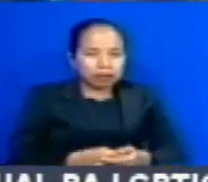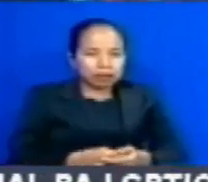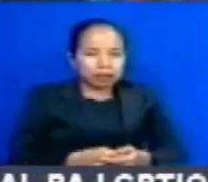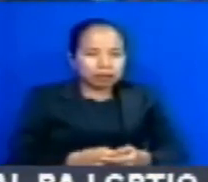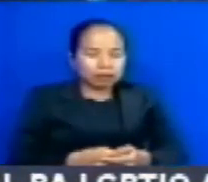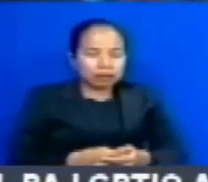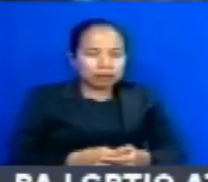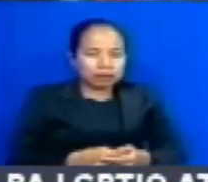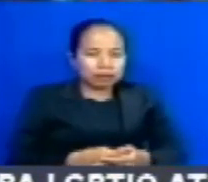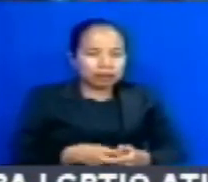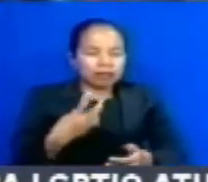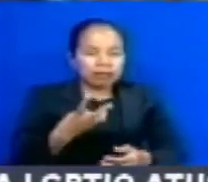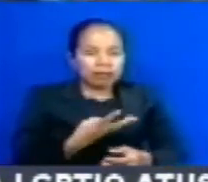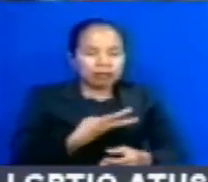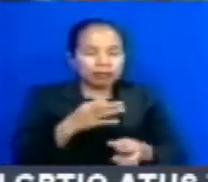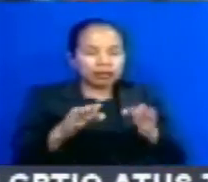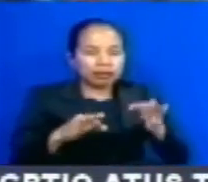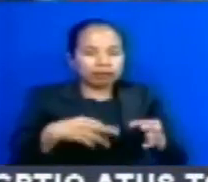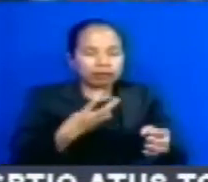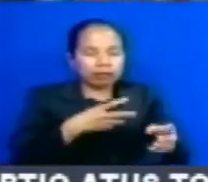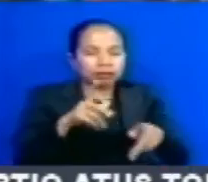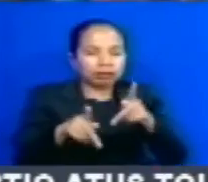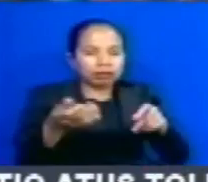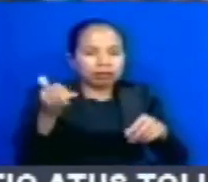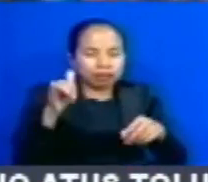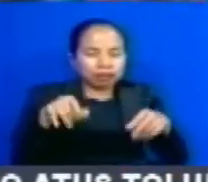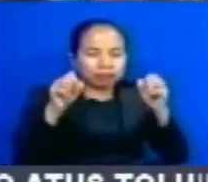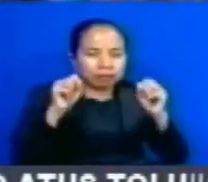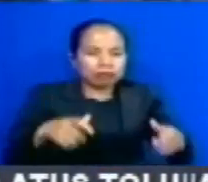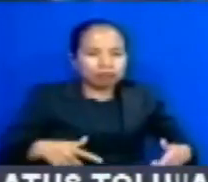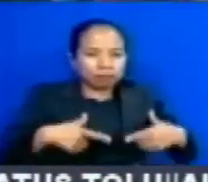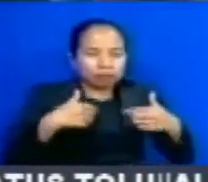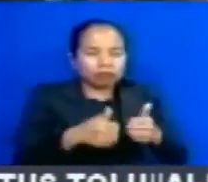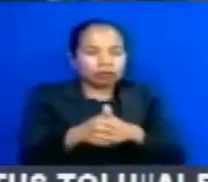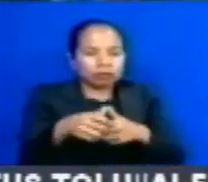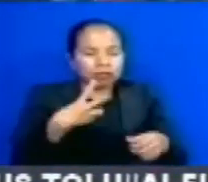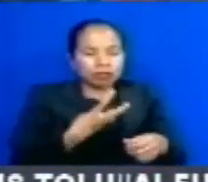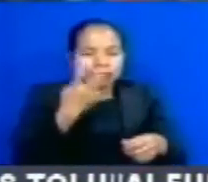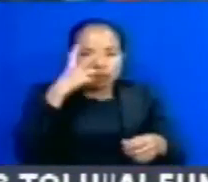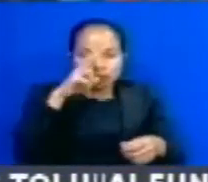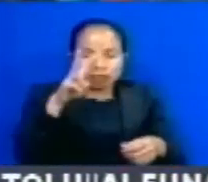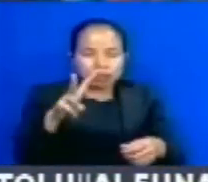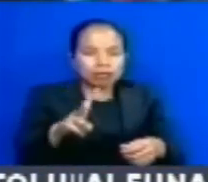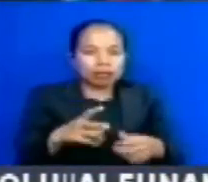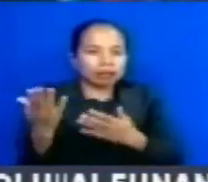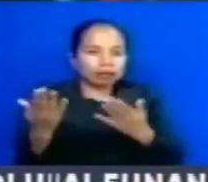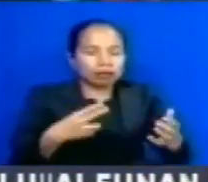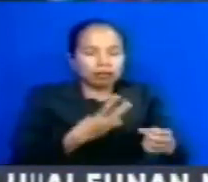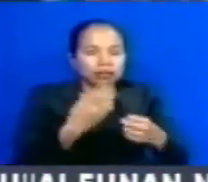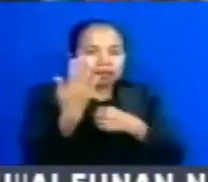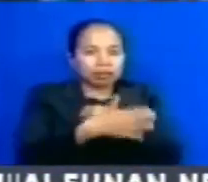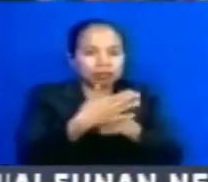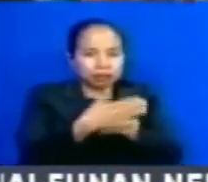estado kria Miami, ato no ne amine komunidade sirabele. Moris, tuir itane lei, neve mafigore itane nasao